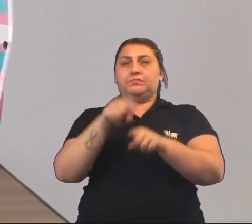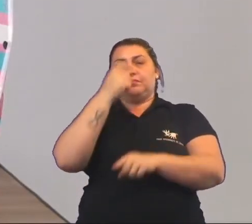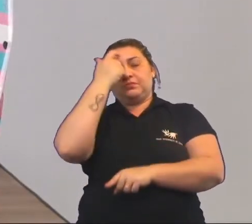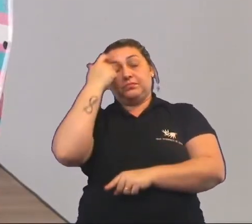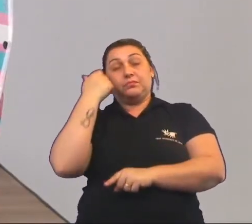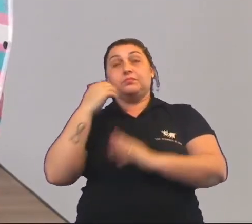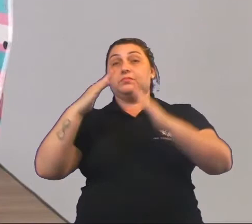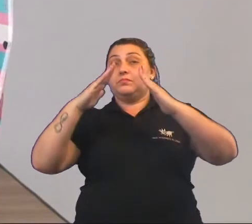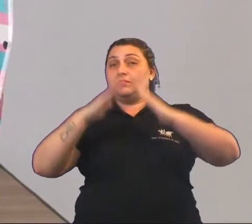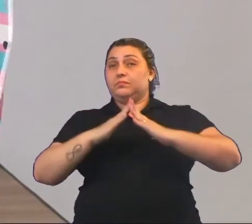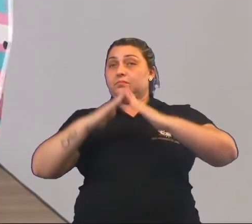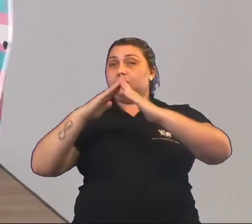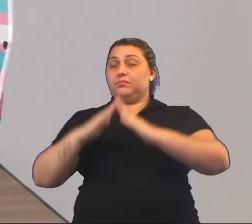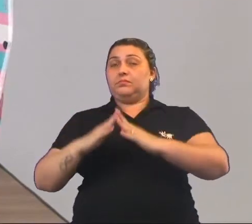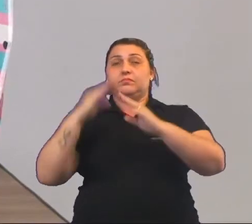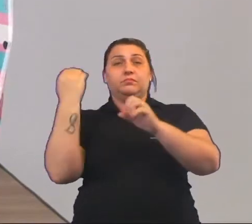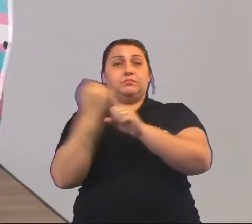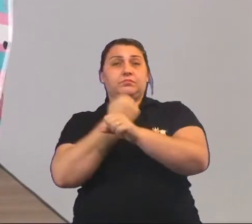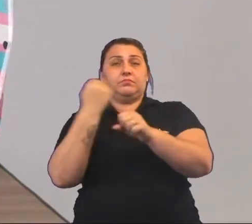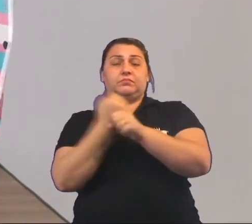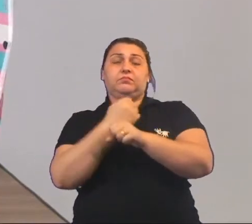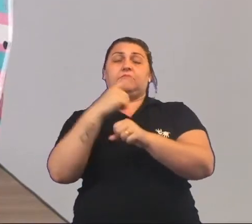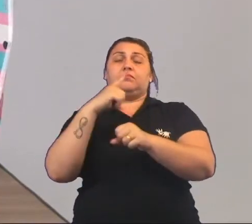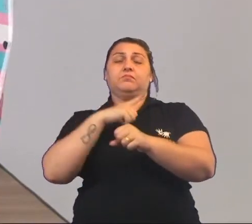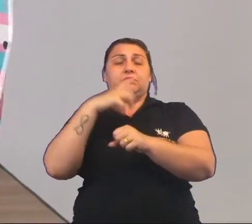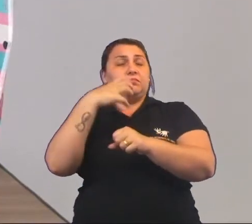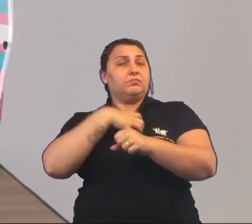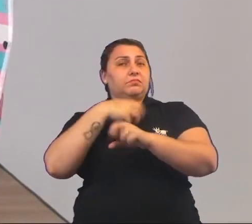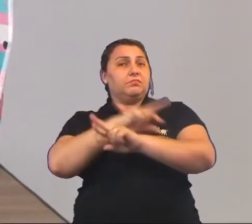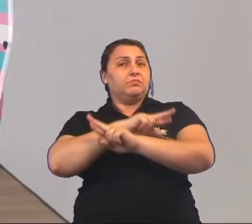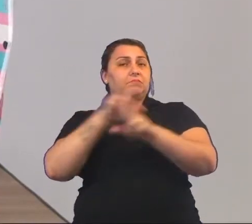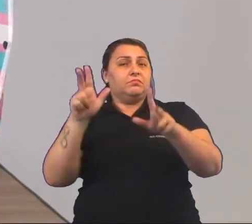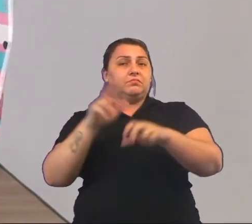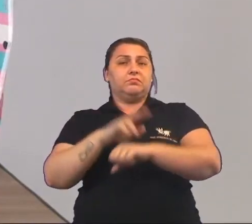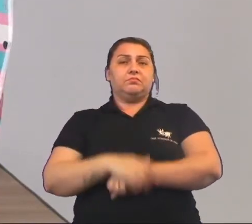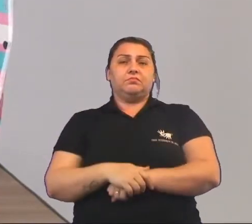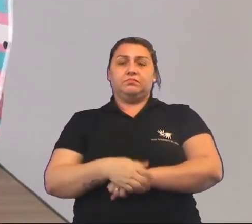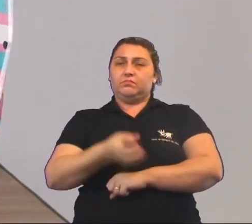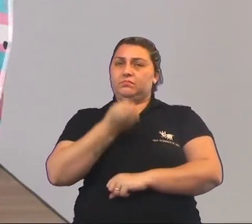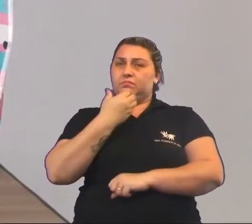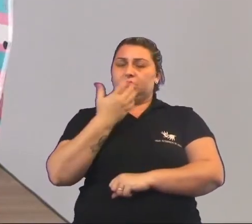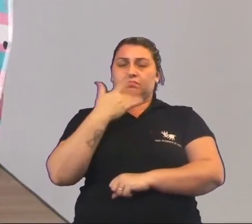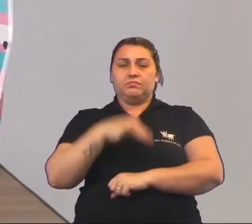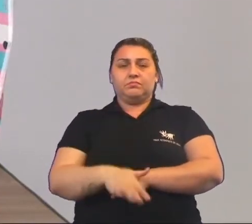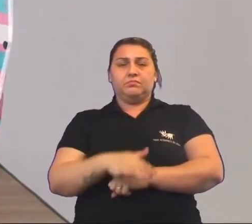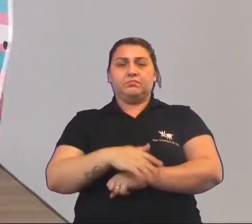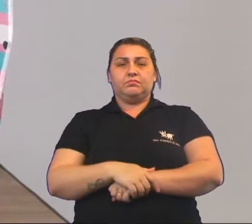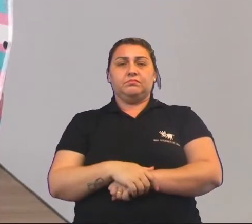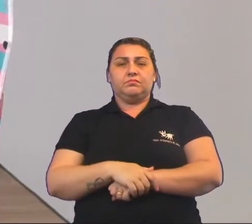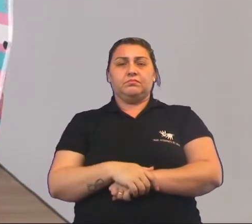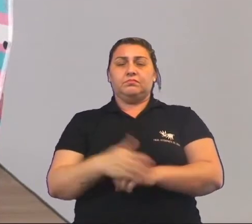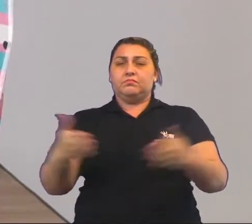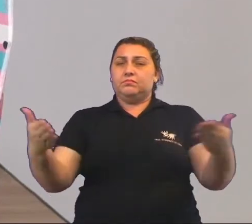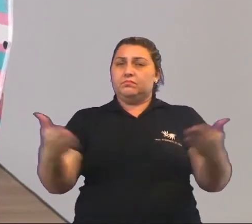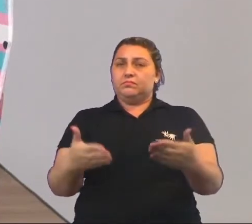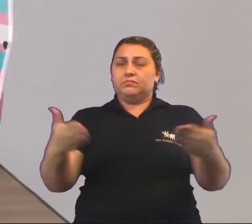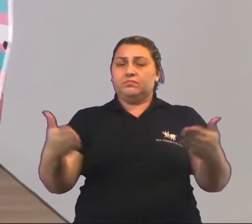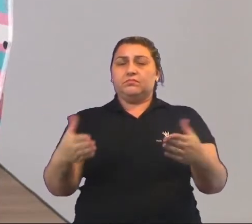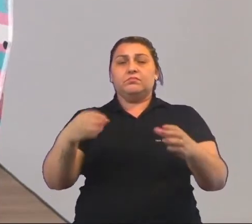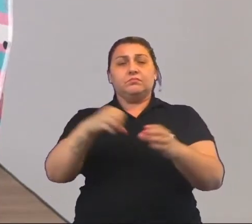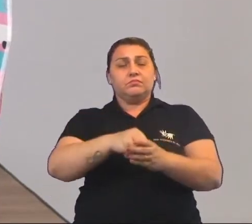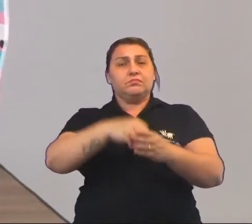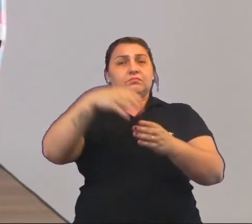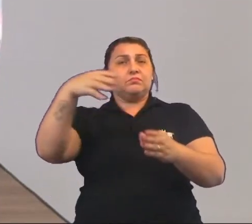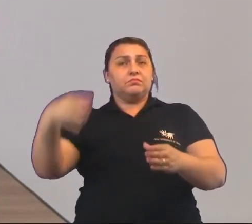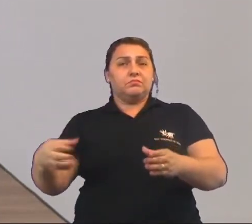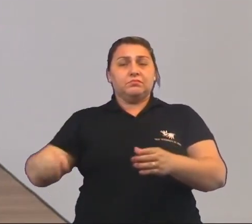as moradias, as construções têm formatos diferentes. Muito bem, crianças. Agora eu vou retirar aqui